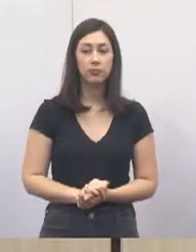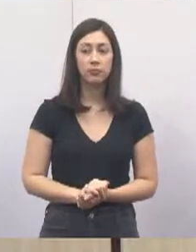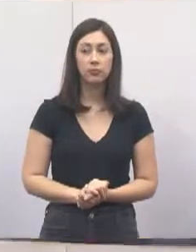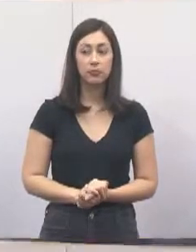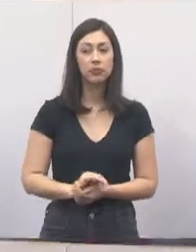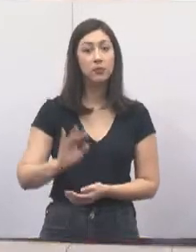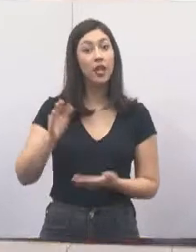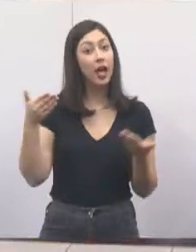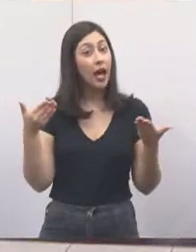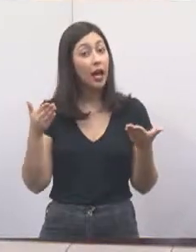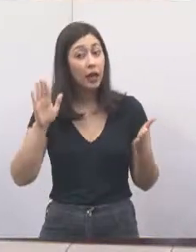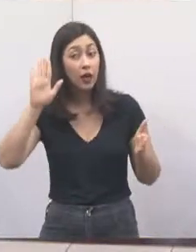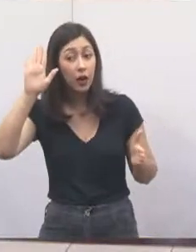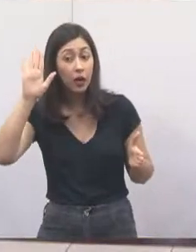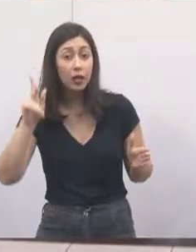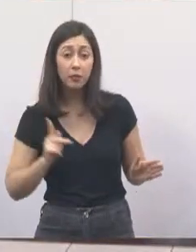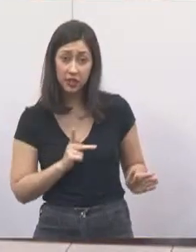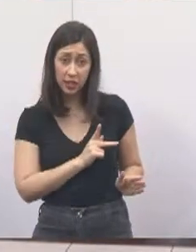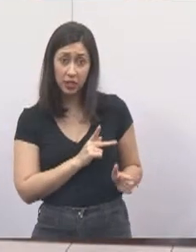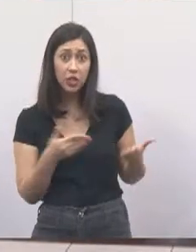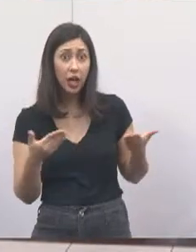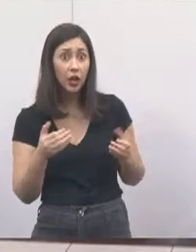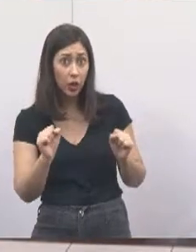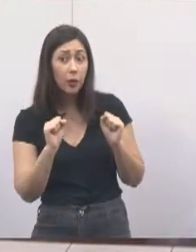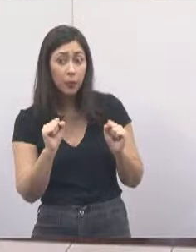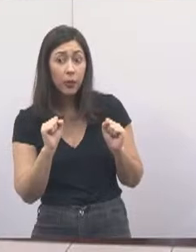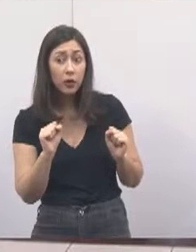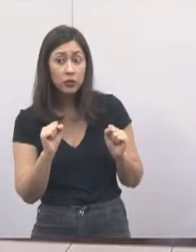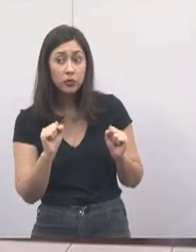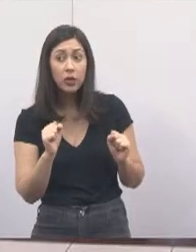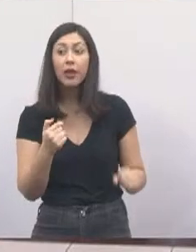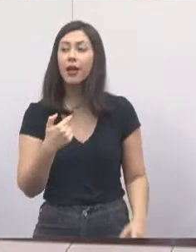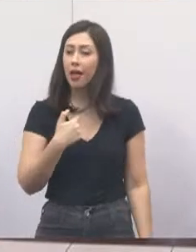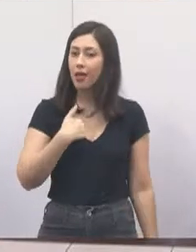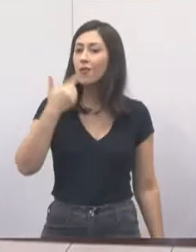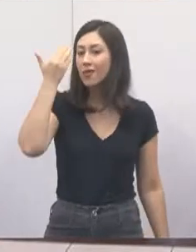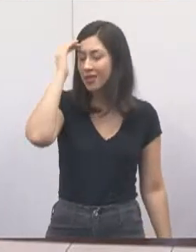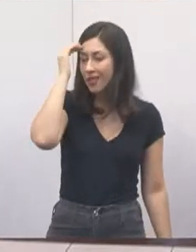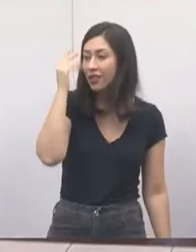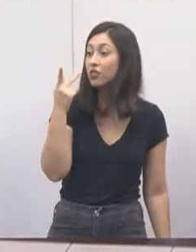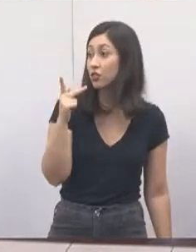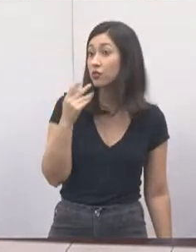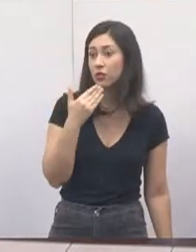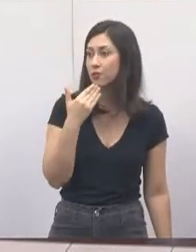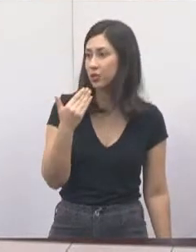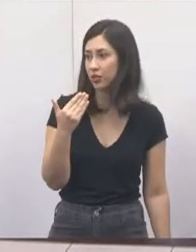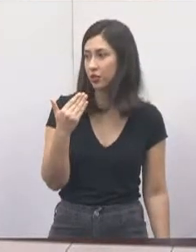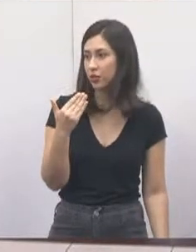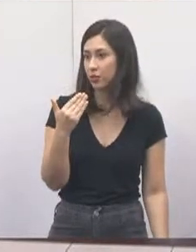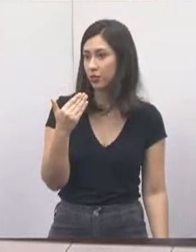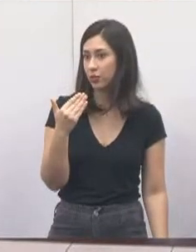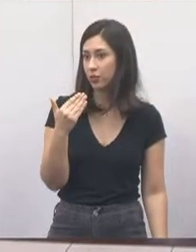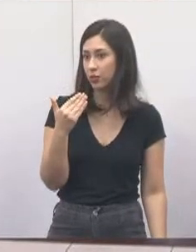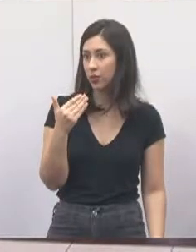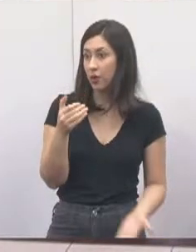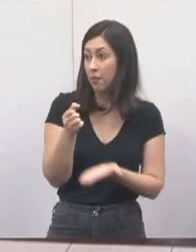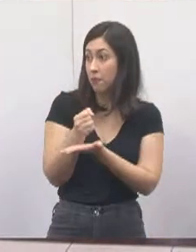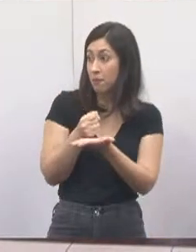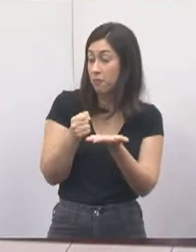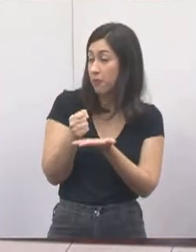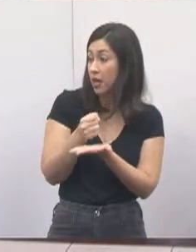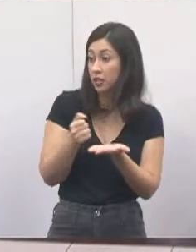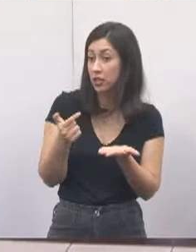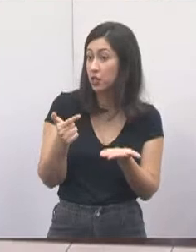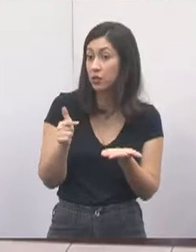posso fazer um pedido agora vossa excelência eu entendi o pedido de vossa senhoria não há embasamento no regimento interno